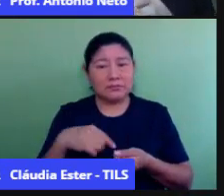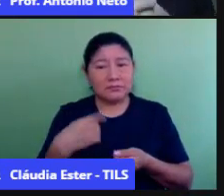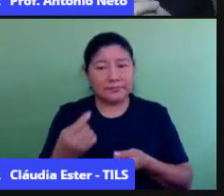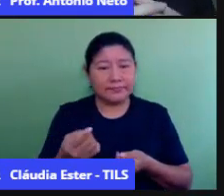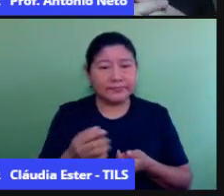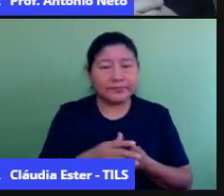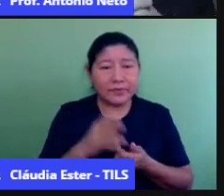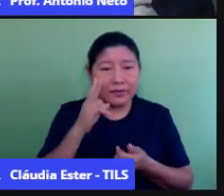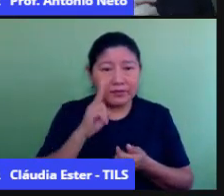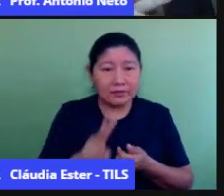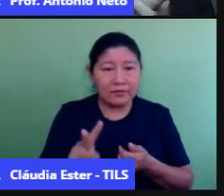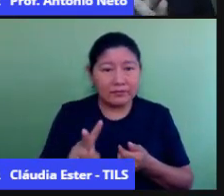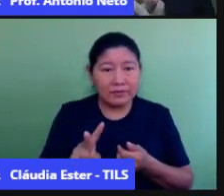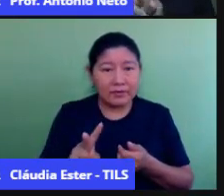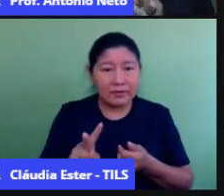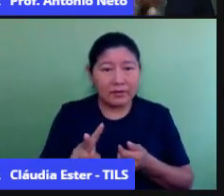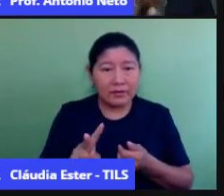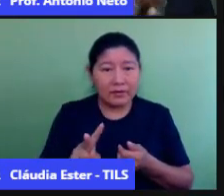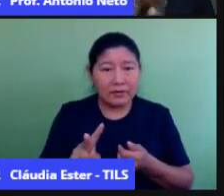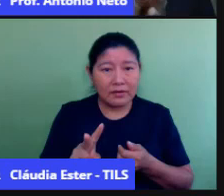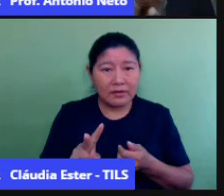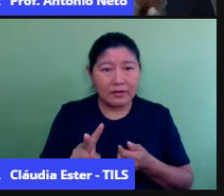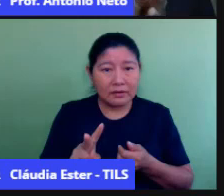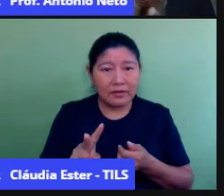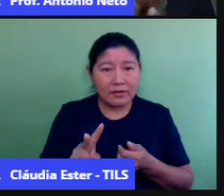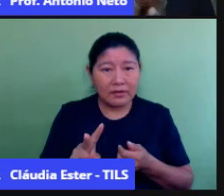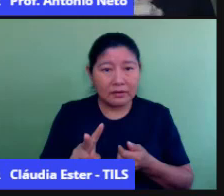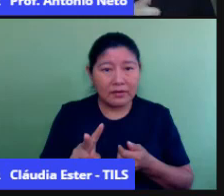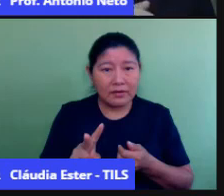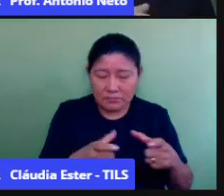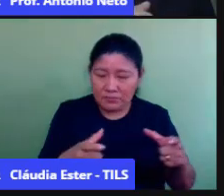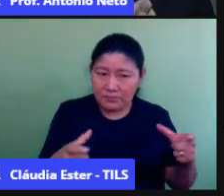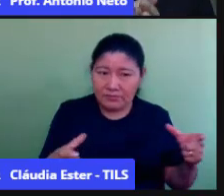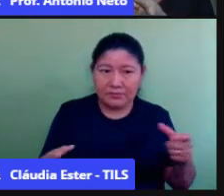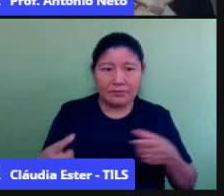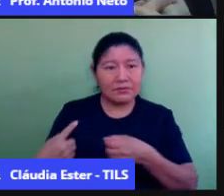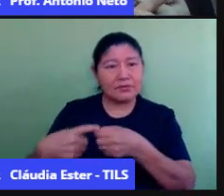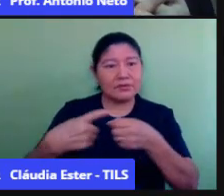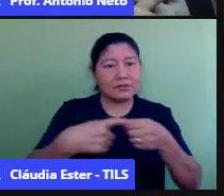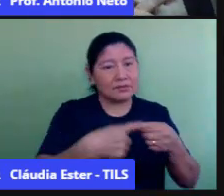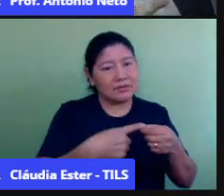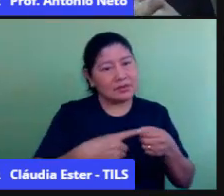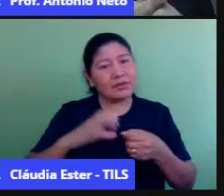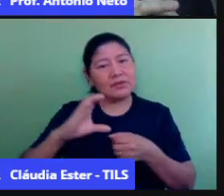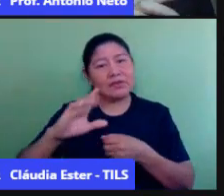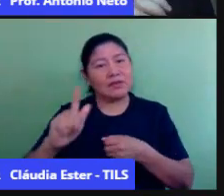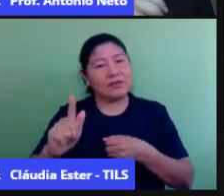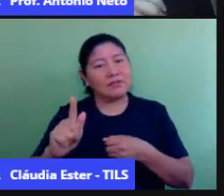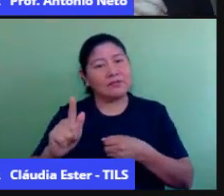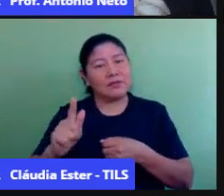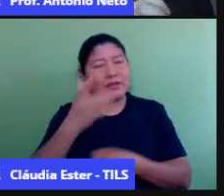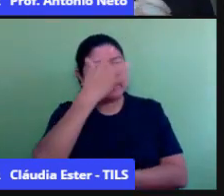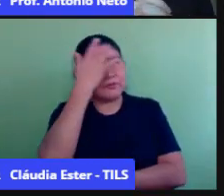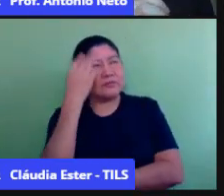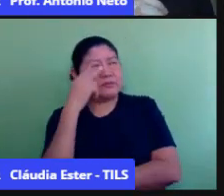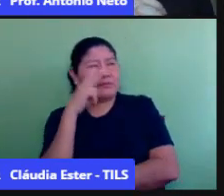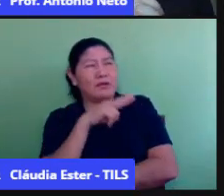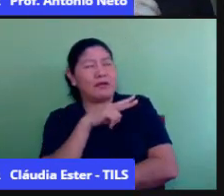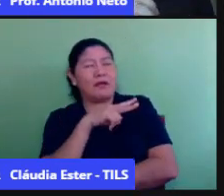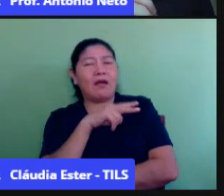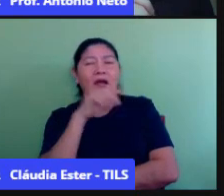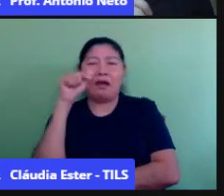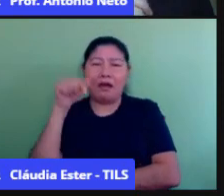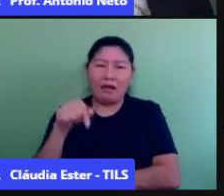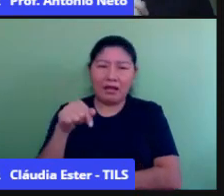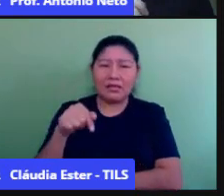estiveram por aqui, os atrativos que Campo Grande tem para que essas pessoas falam assim, esse é um lugar bacana para que